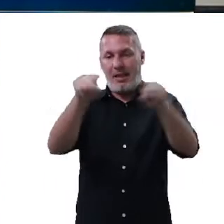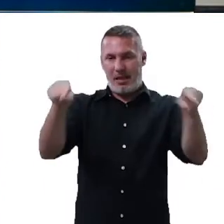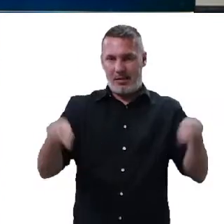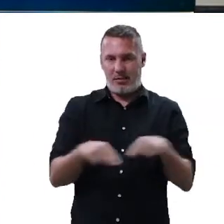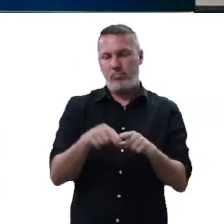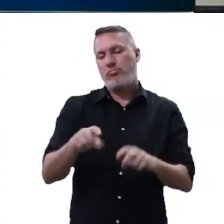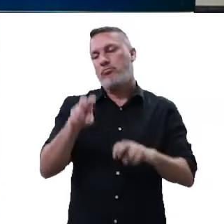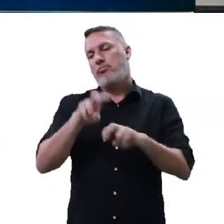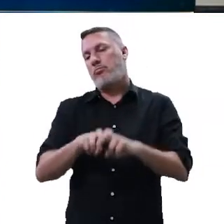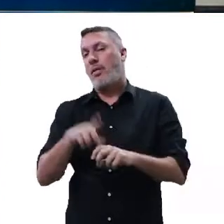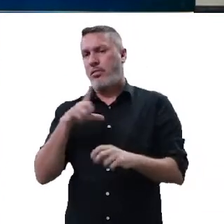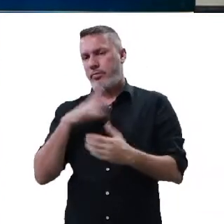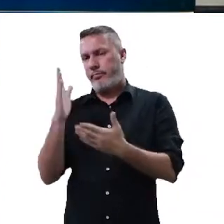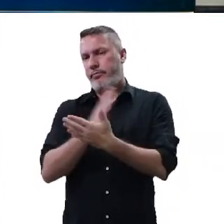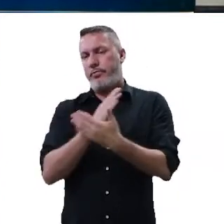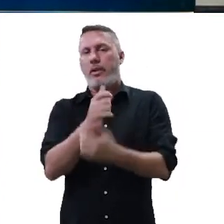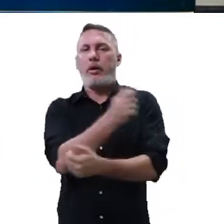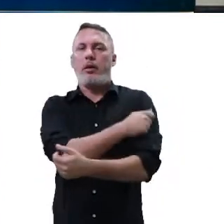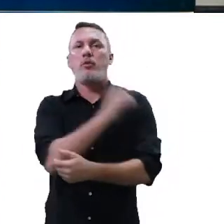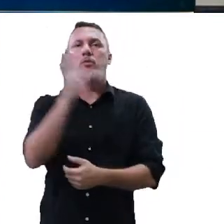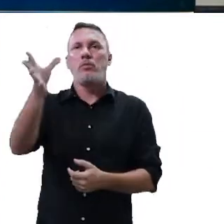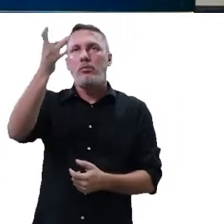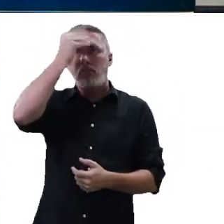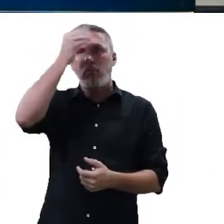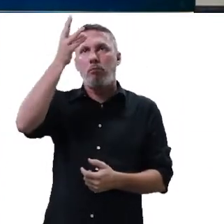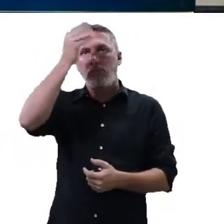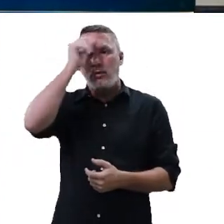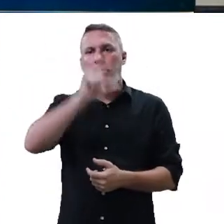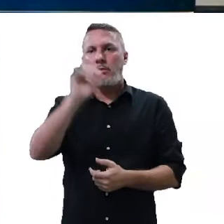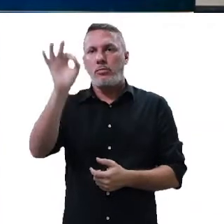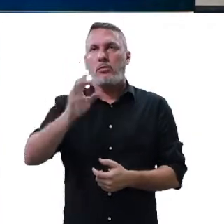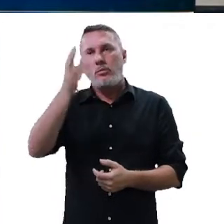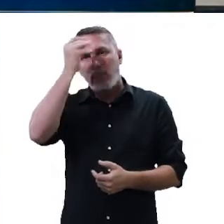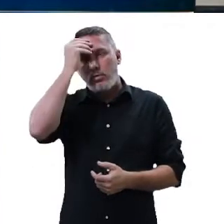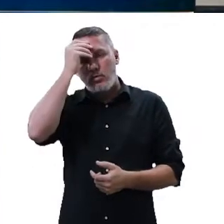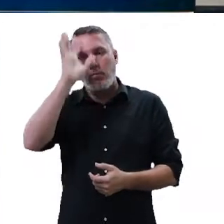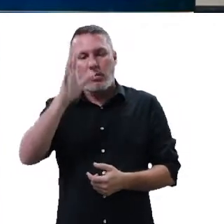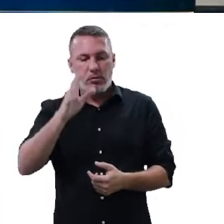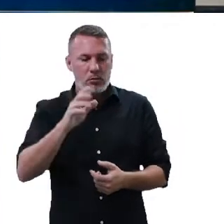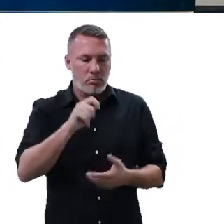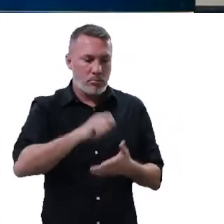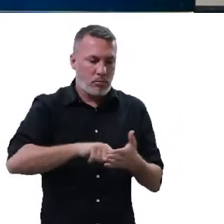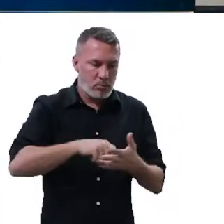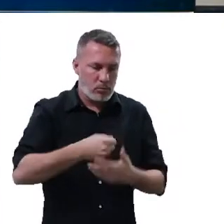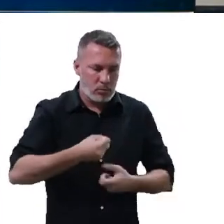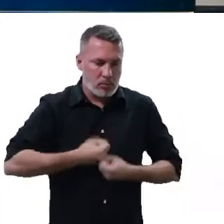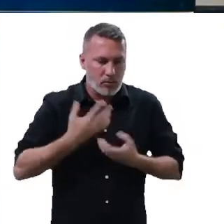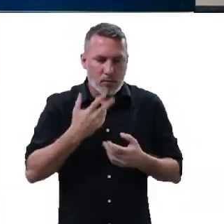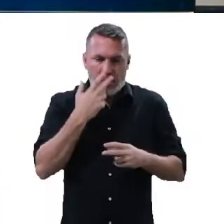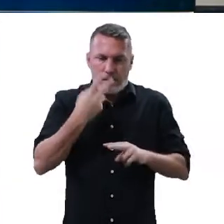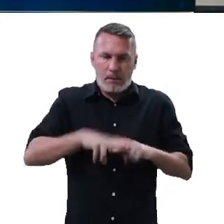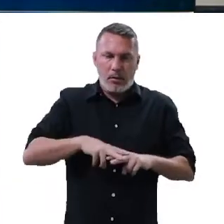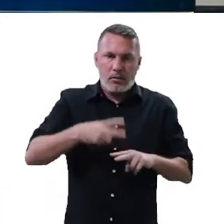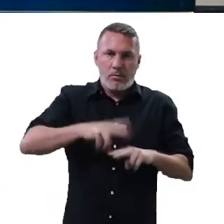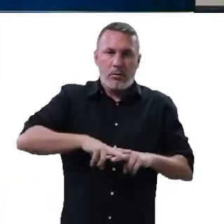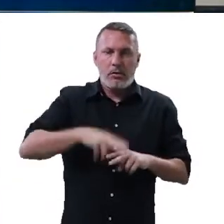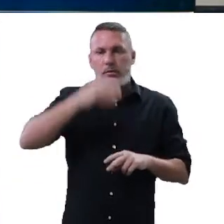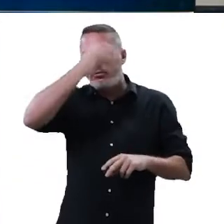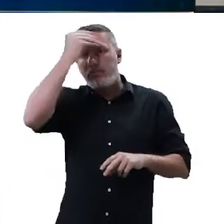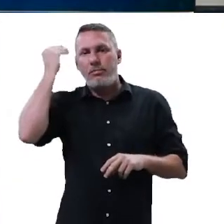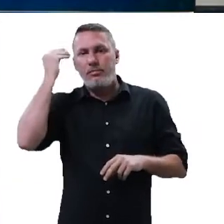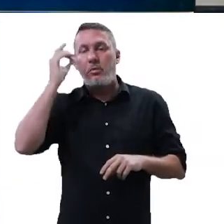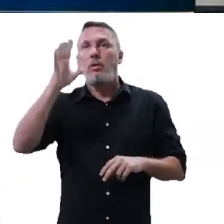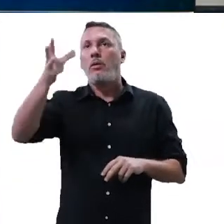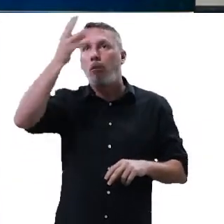aula a gente tem muito isso. Tem muitos estudantes que às vezes decoram para fazer uma prova, mas aí logo depois, como ele não aprendeu, ele